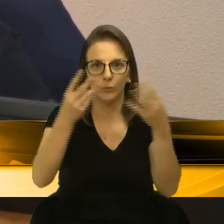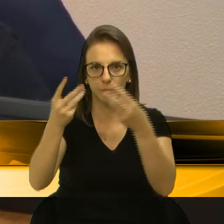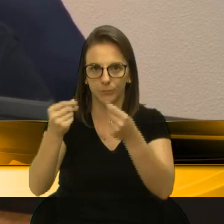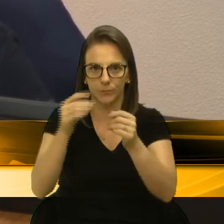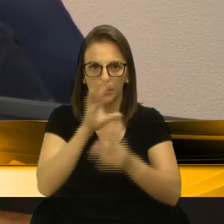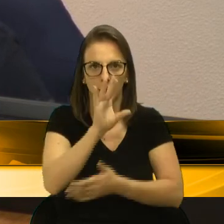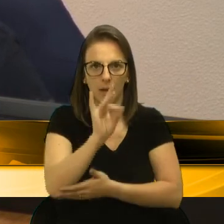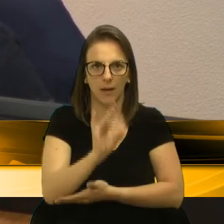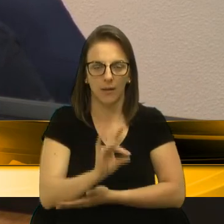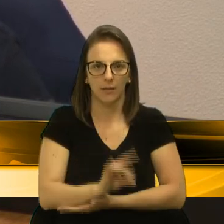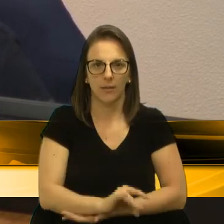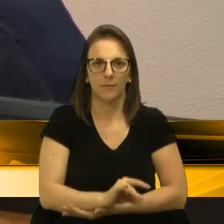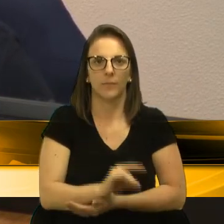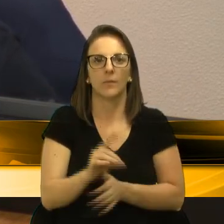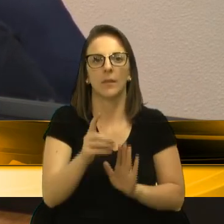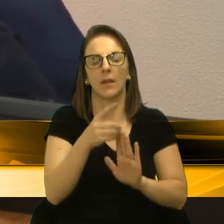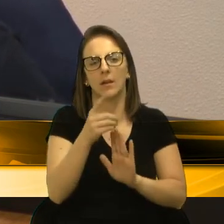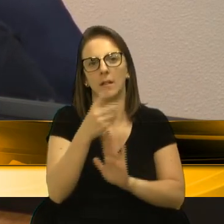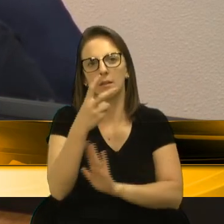pelo Decreto